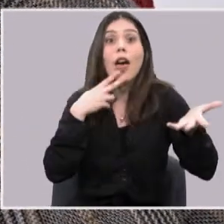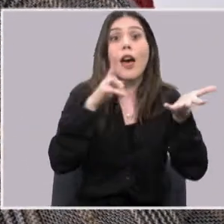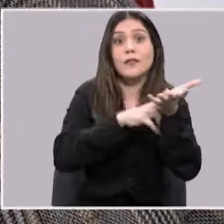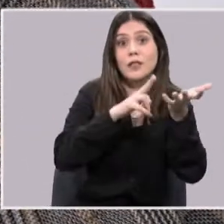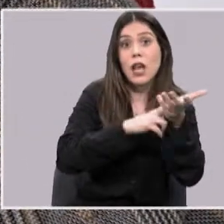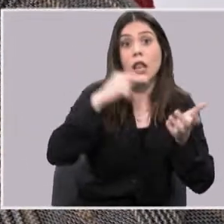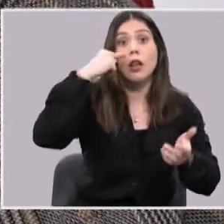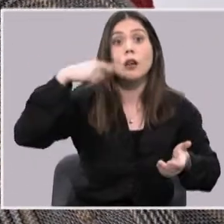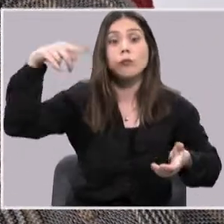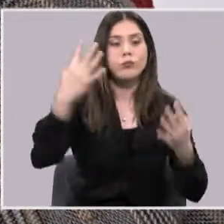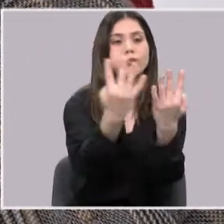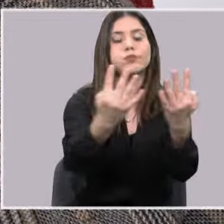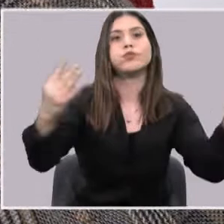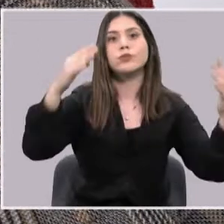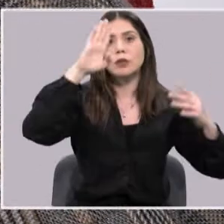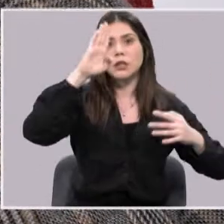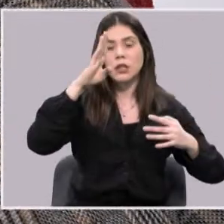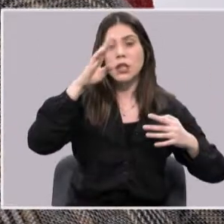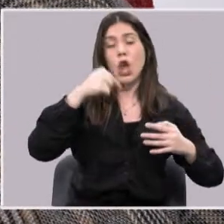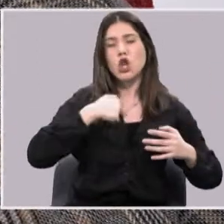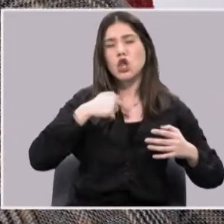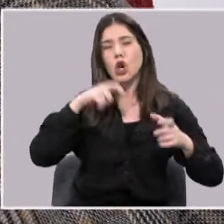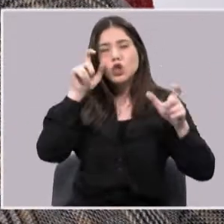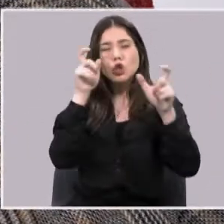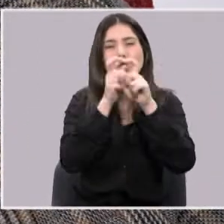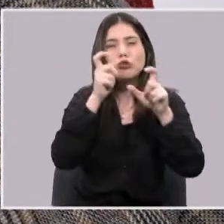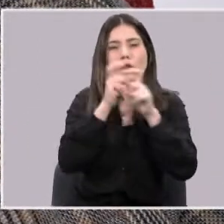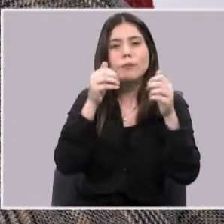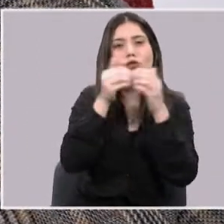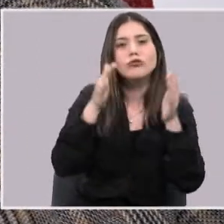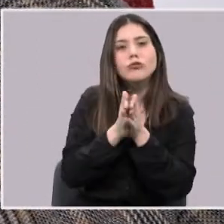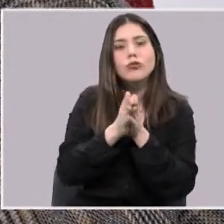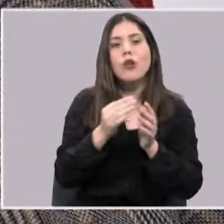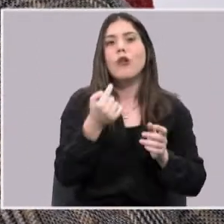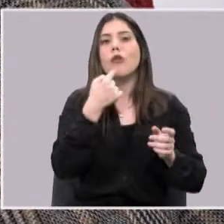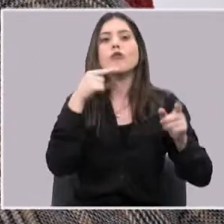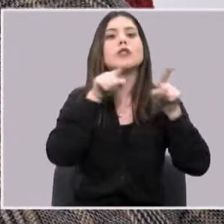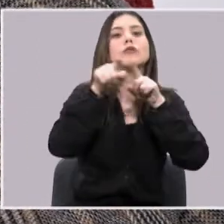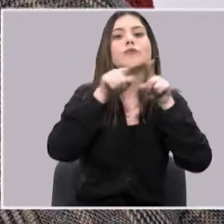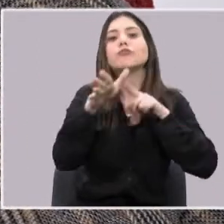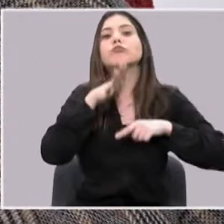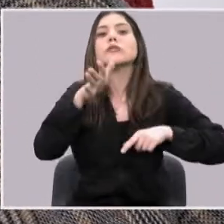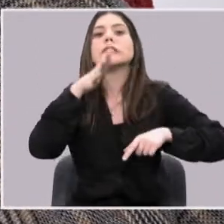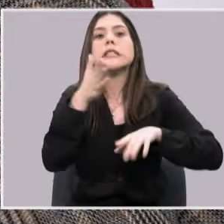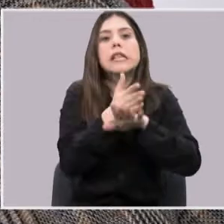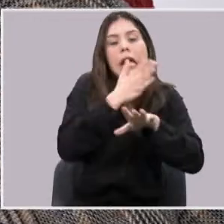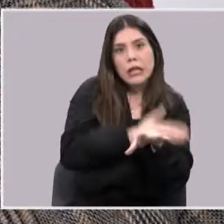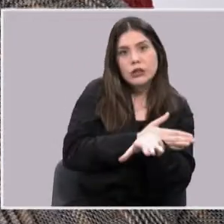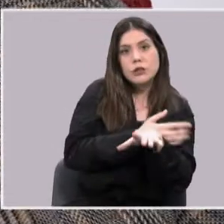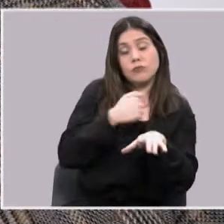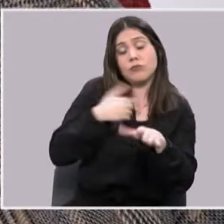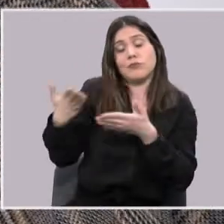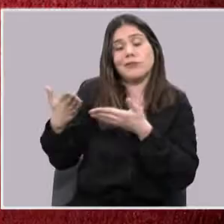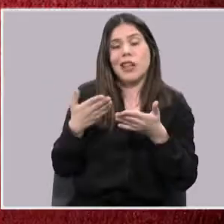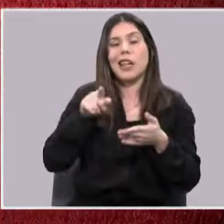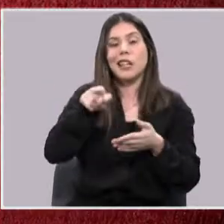promover a verdade no espaço público, ao fazermos a triagem daquilo que dizem os políticos, os eleitos, Nós estamos a contribuir para que